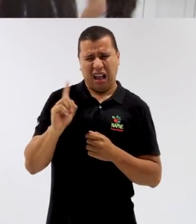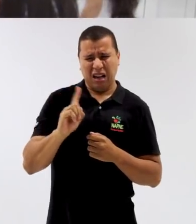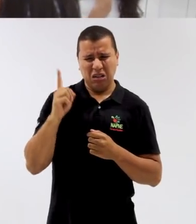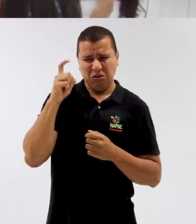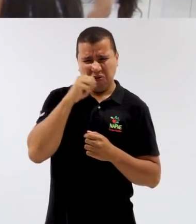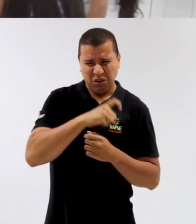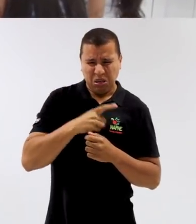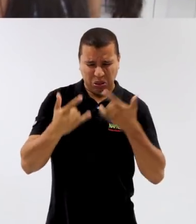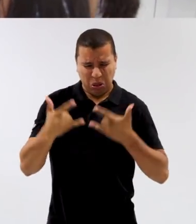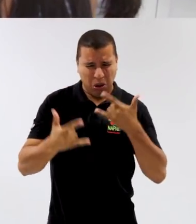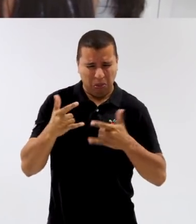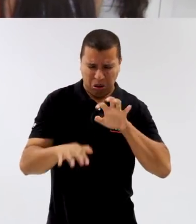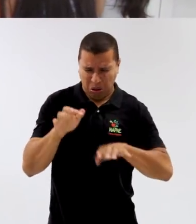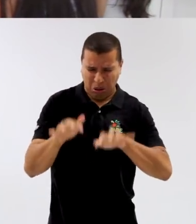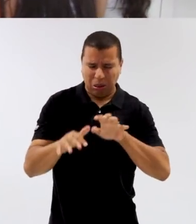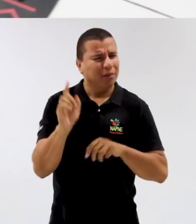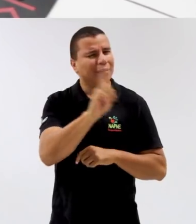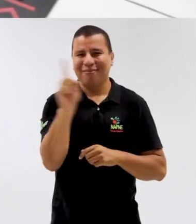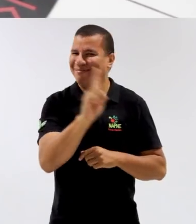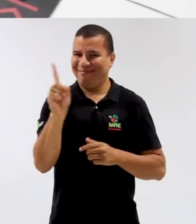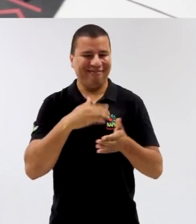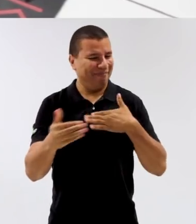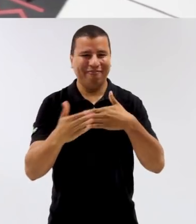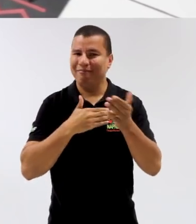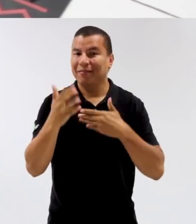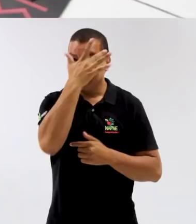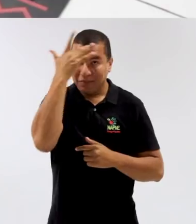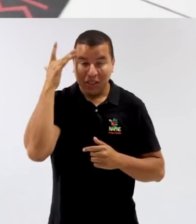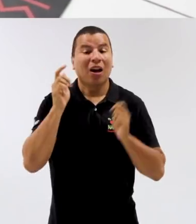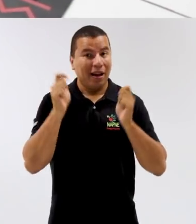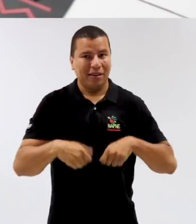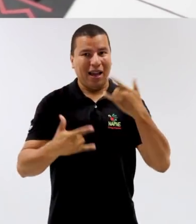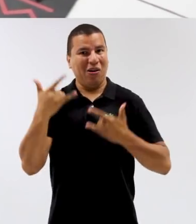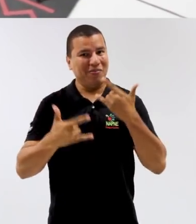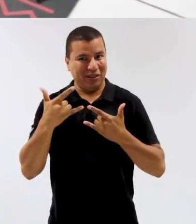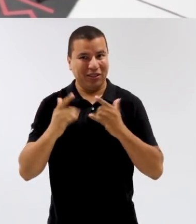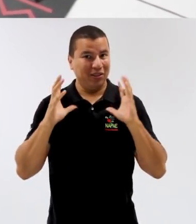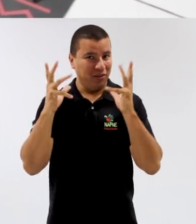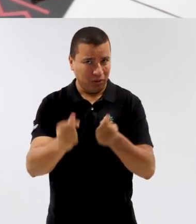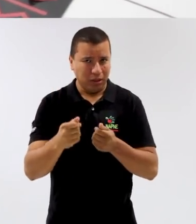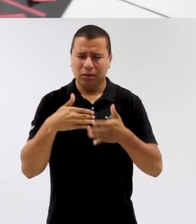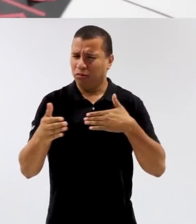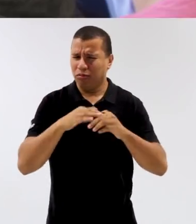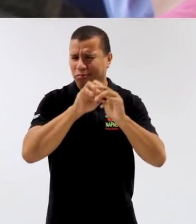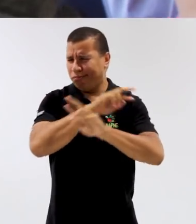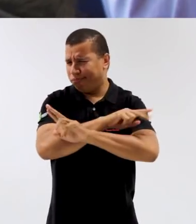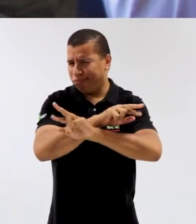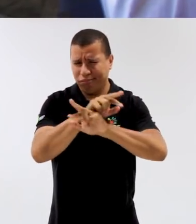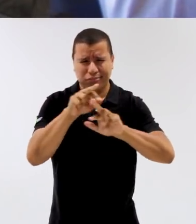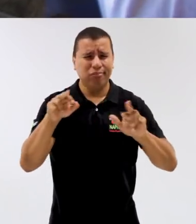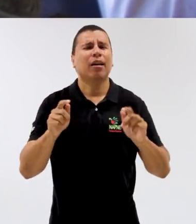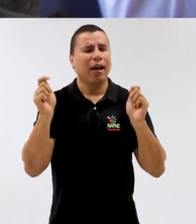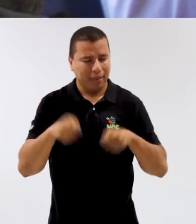apaixonados pela área da informática participa os projetos de robótica do ifpr estudantes dos diversos eixos temáticos são